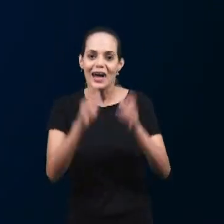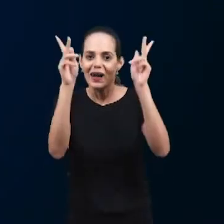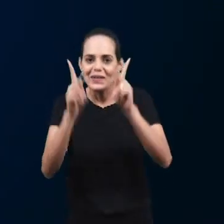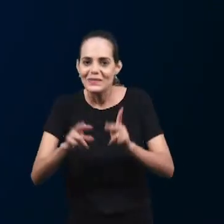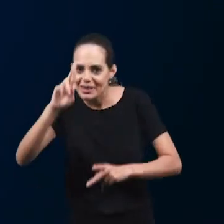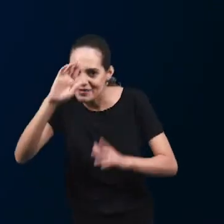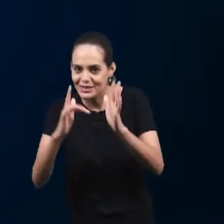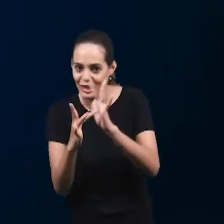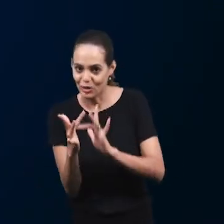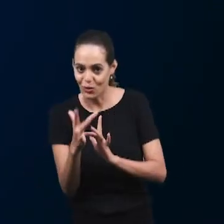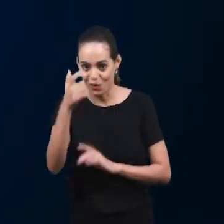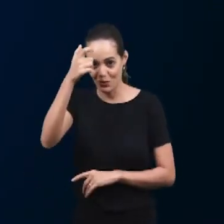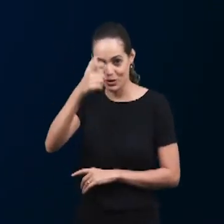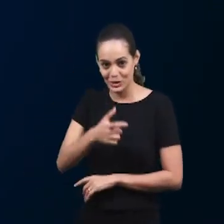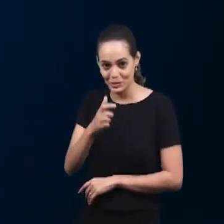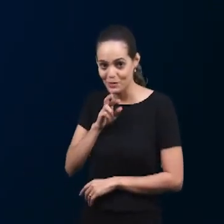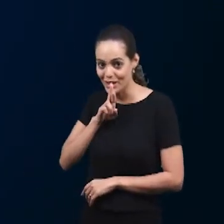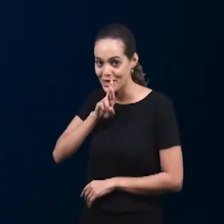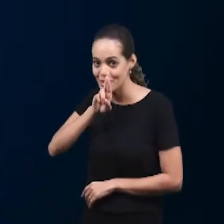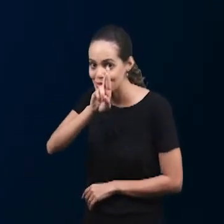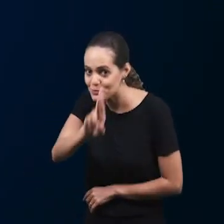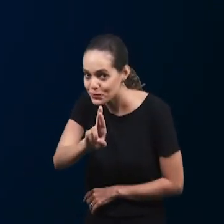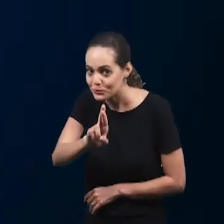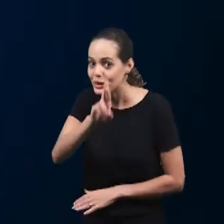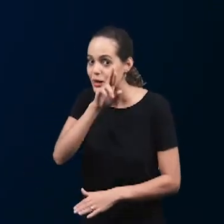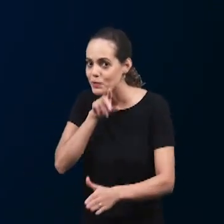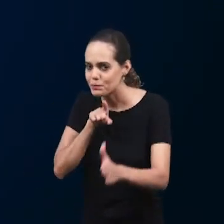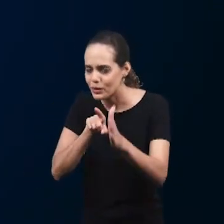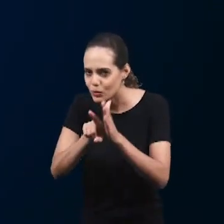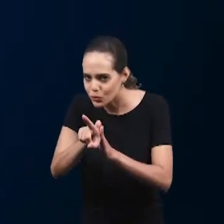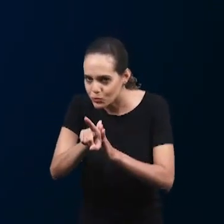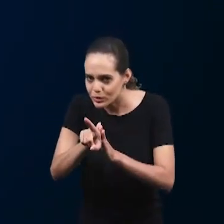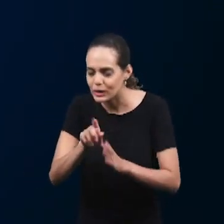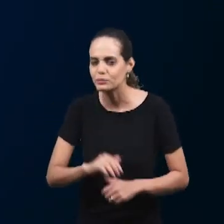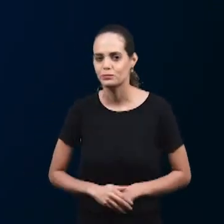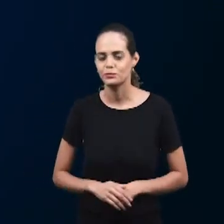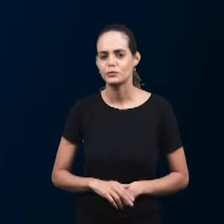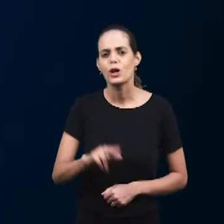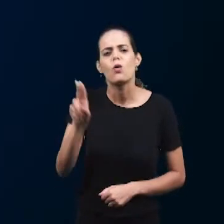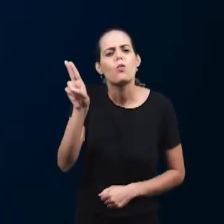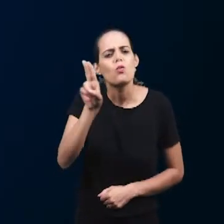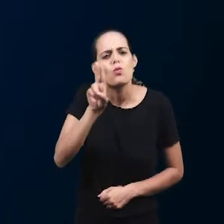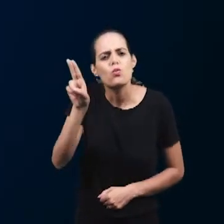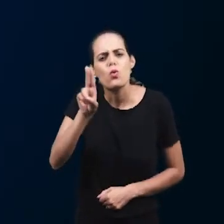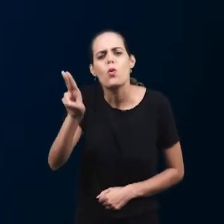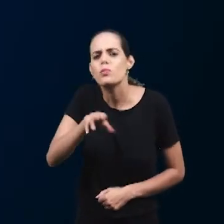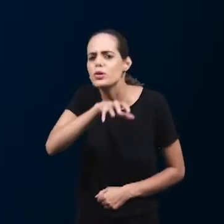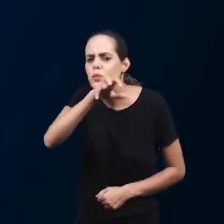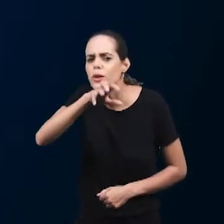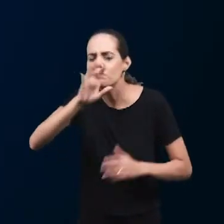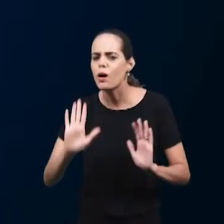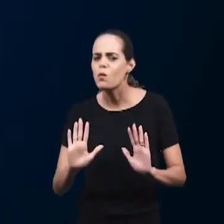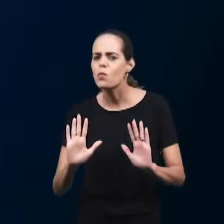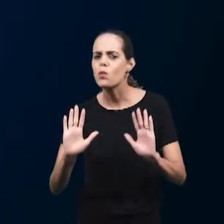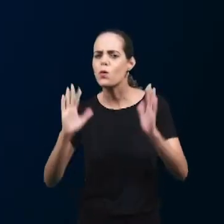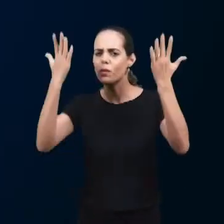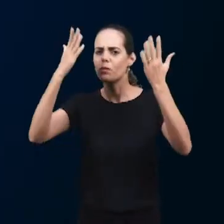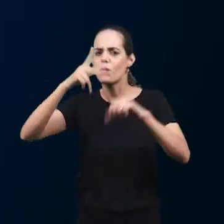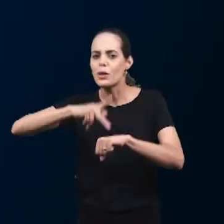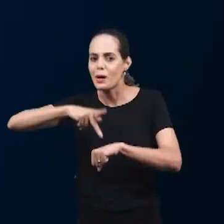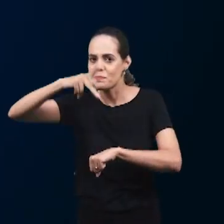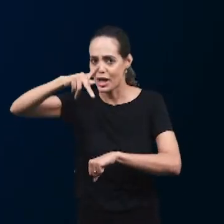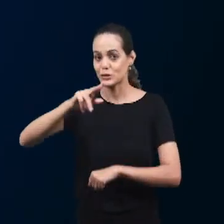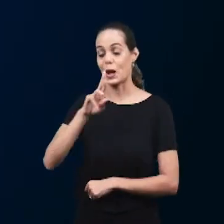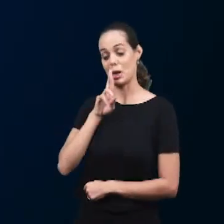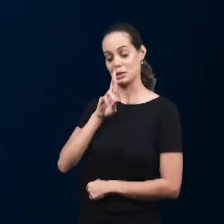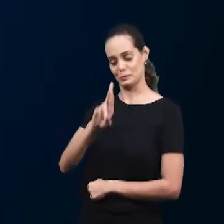irmãos, hoje eu estou aqui para responder a pergunta. Como se chamava o animalzinho que era usado